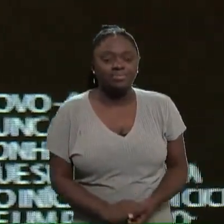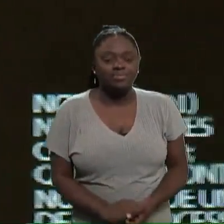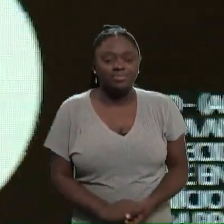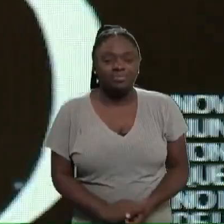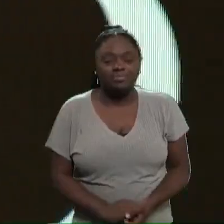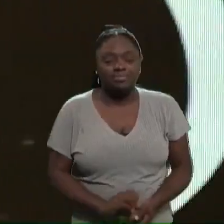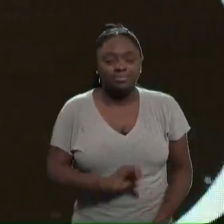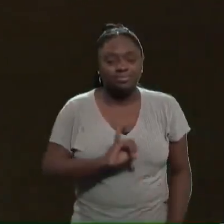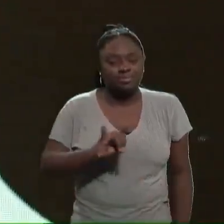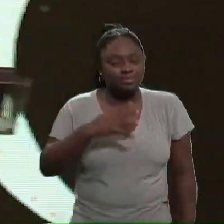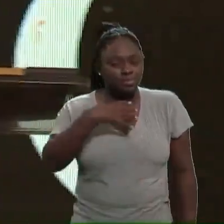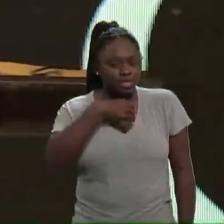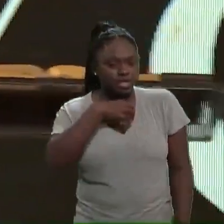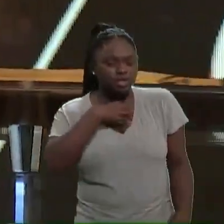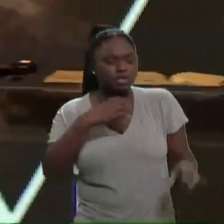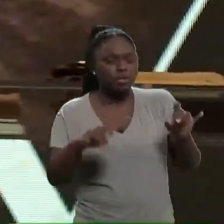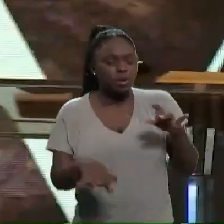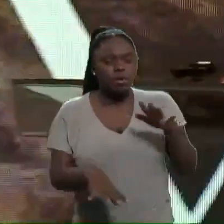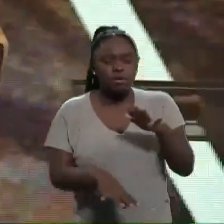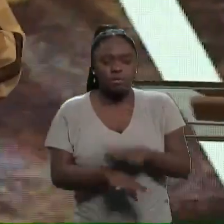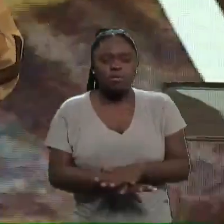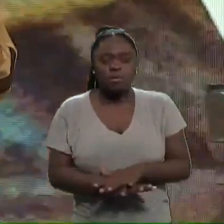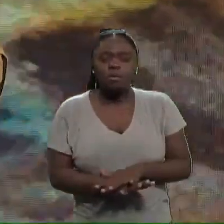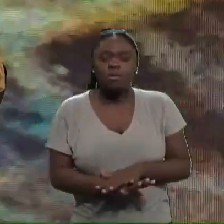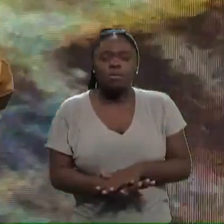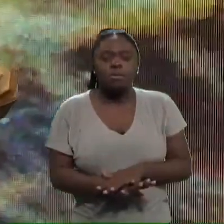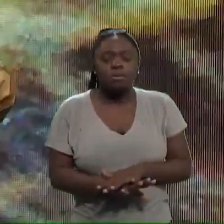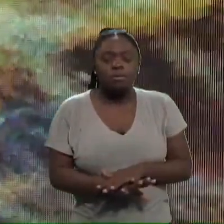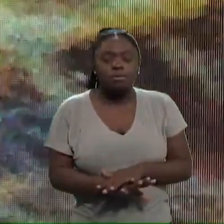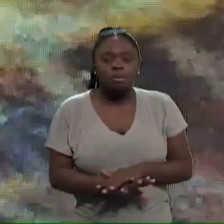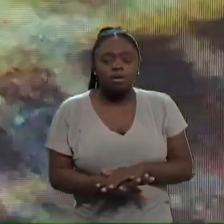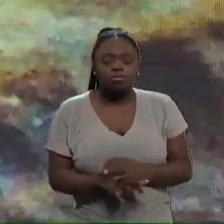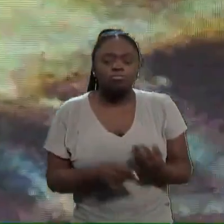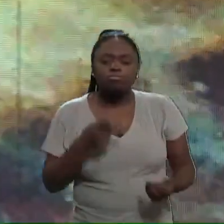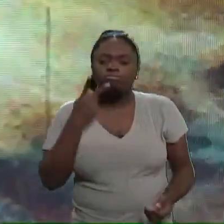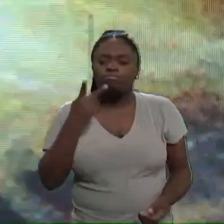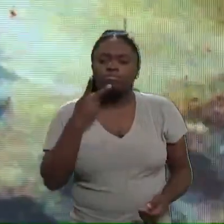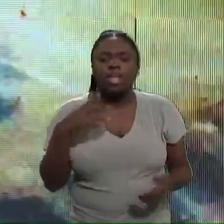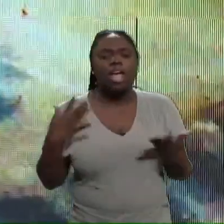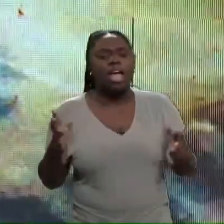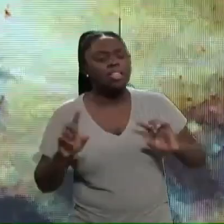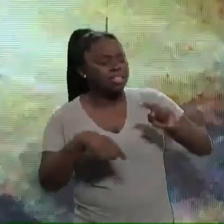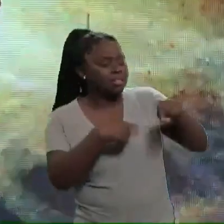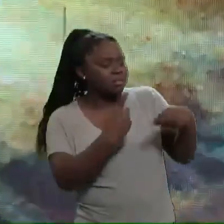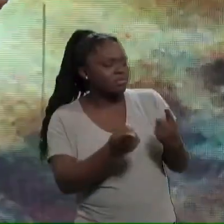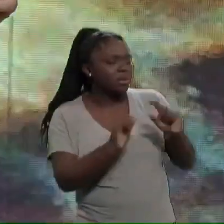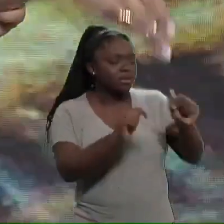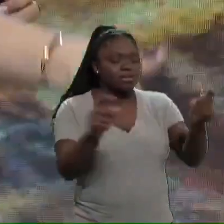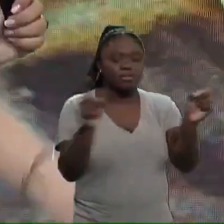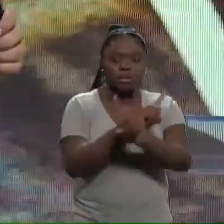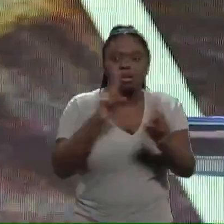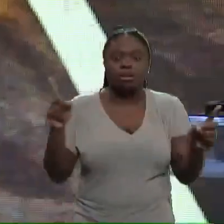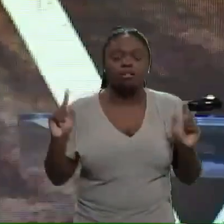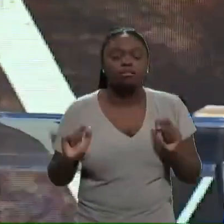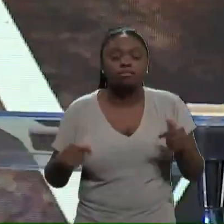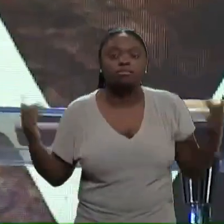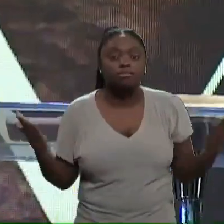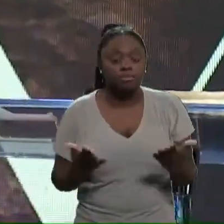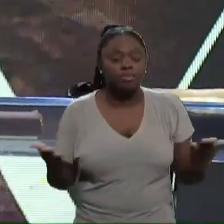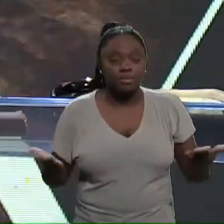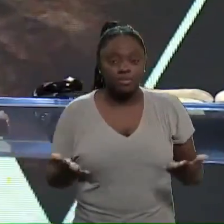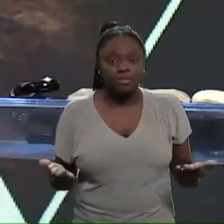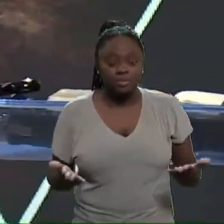Quem está com seus sentidos aguçados, não deixa para depois aquilo que tem que fazer agora.